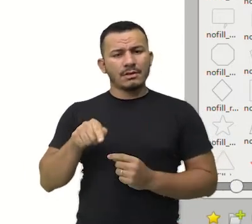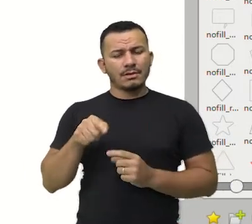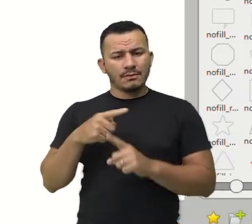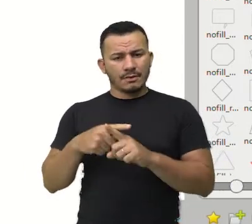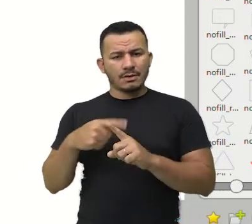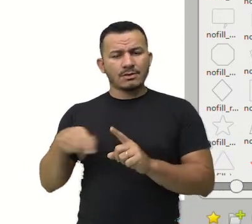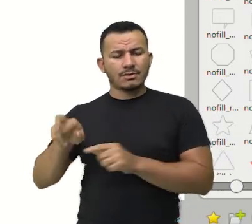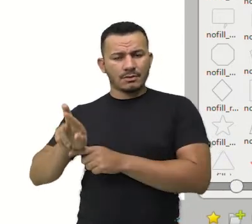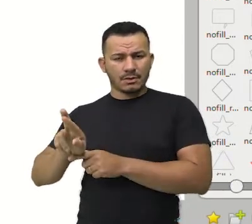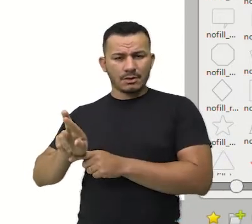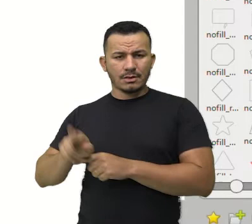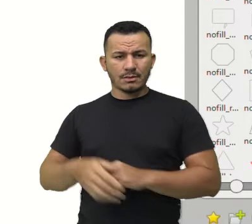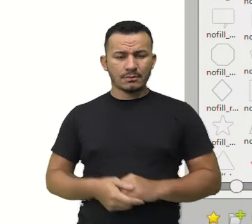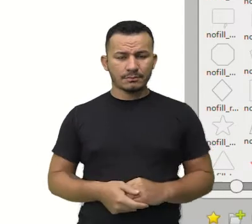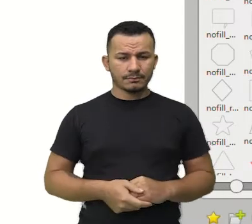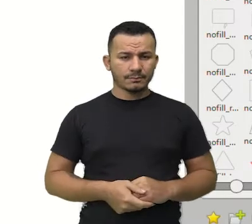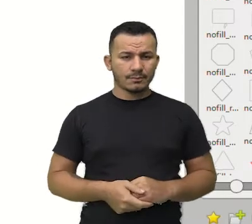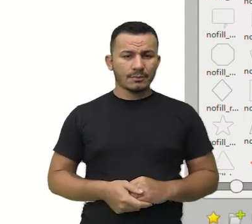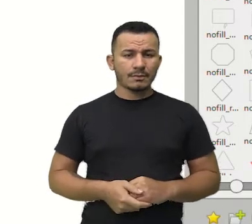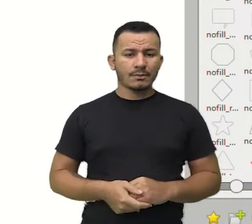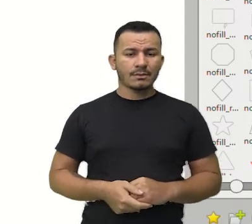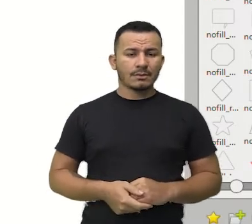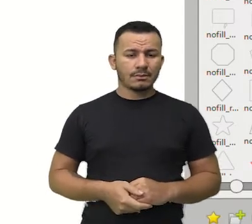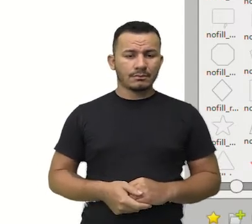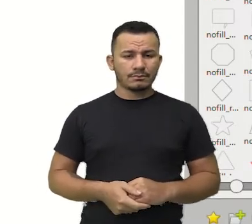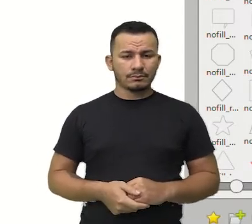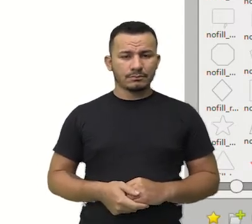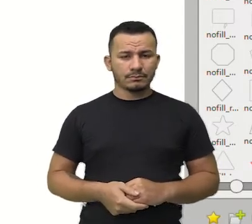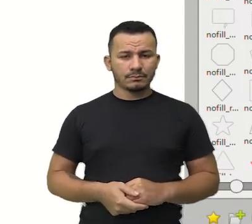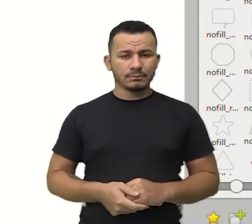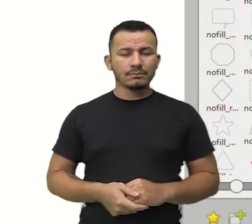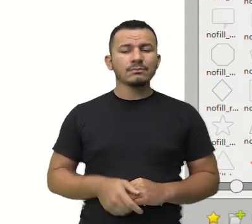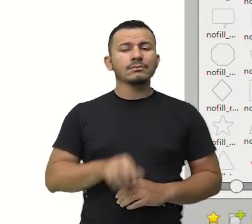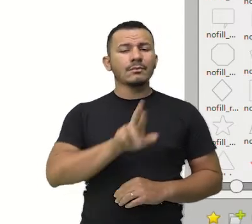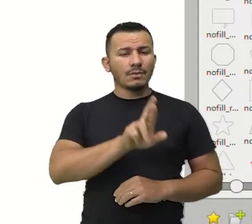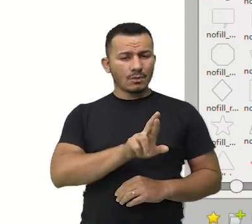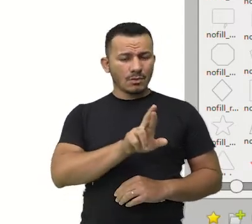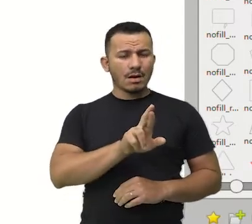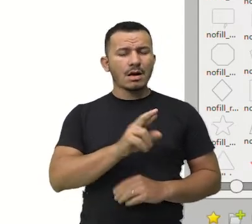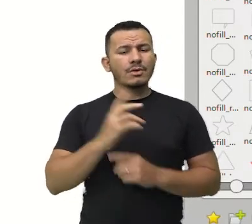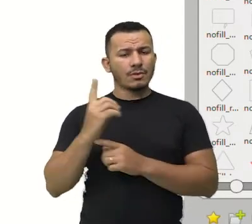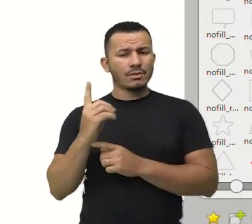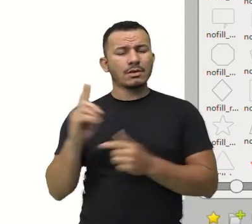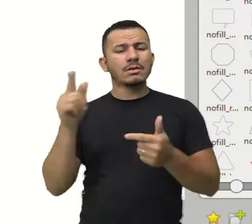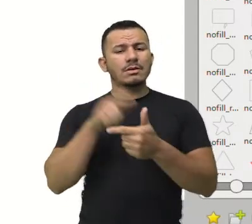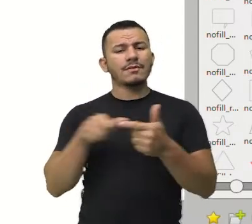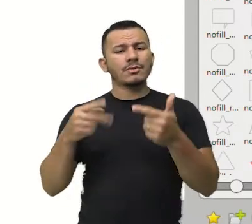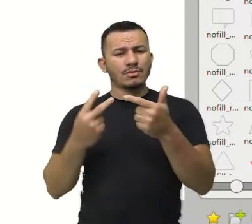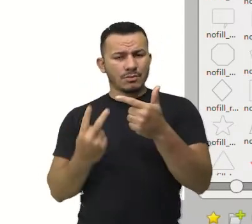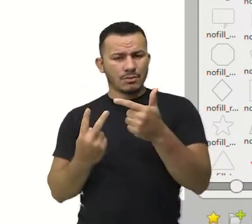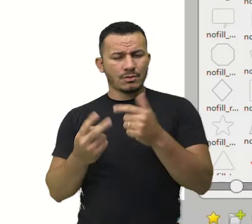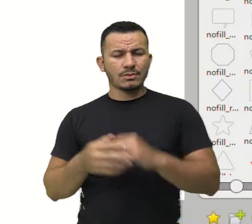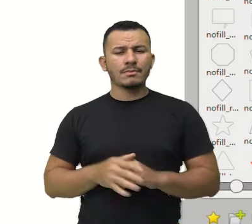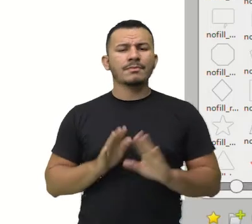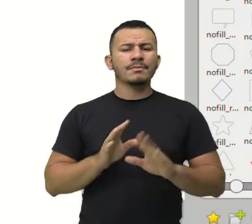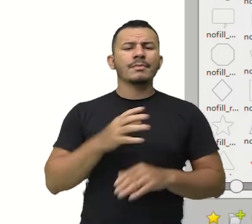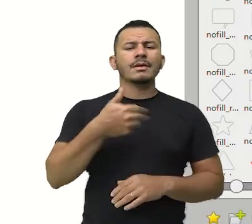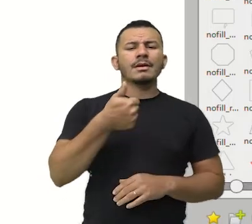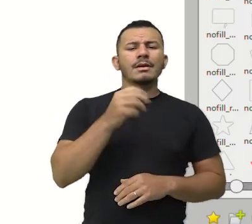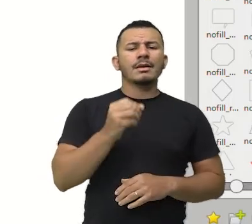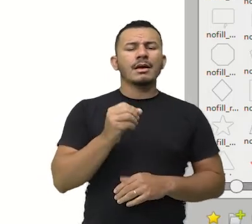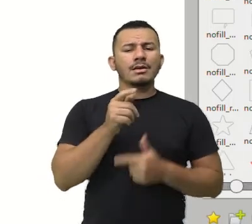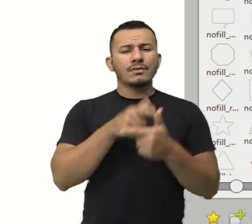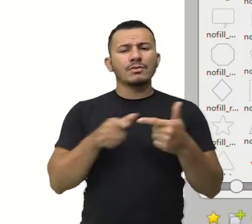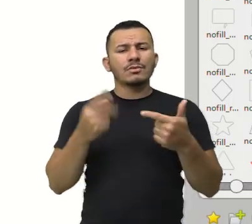π vezes o raio, nós precisamos do raio, então nós vamos usar essa informação aqui, ó. O raio é o diâmetro dividido por 2. Mas quanto está